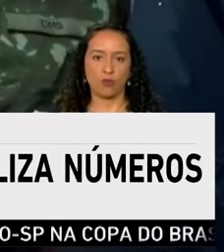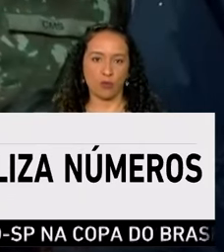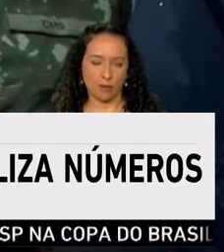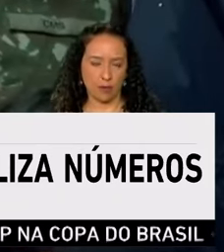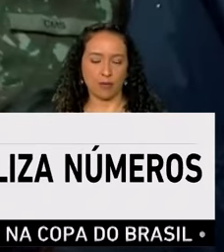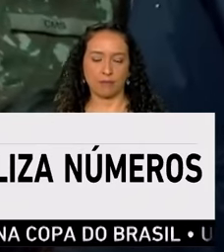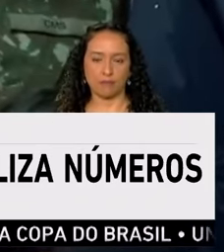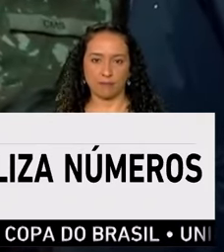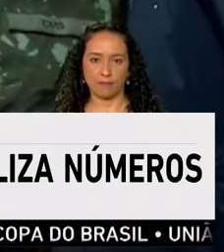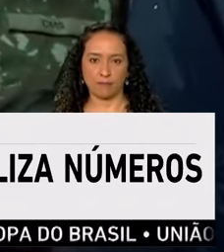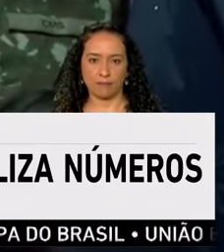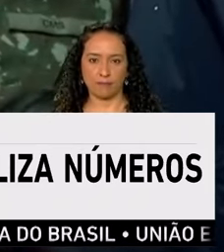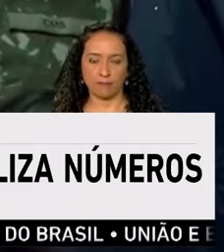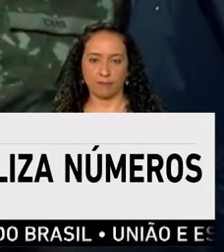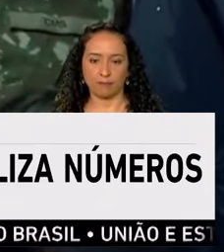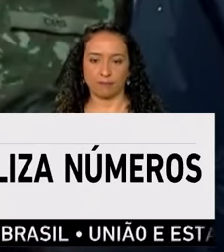função da missão.